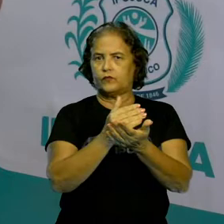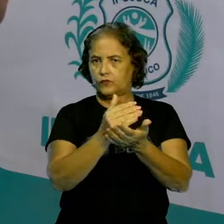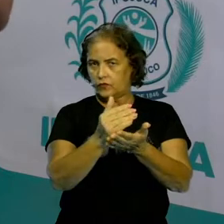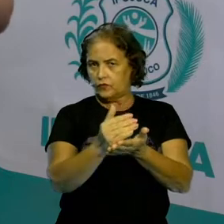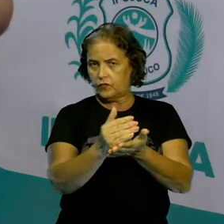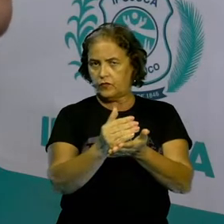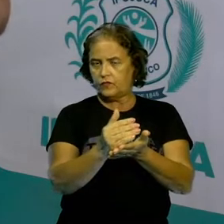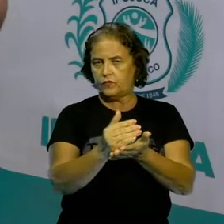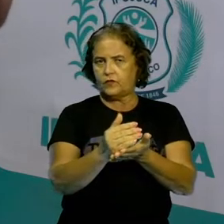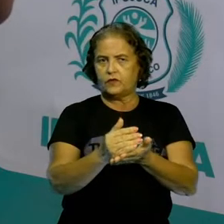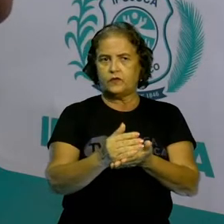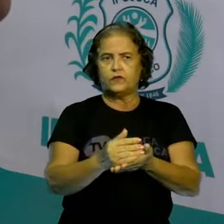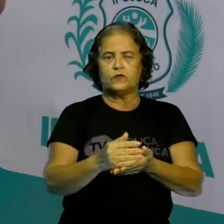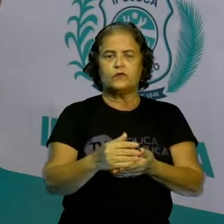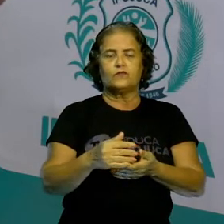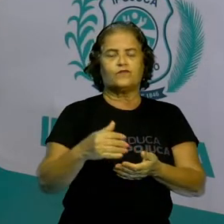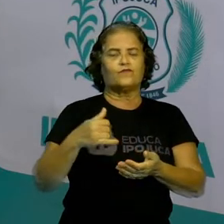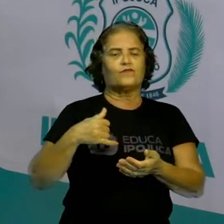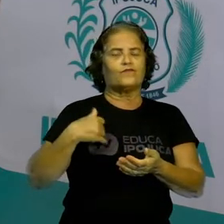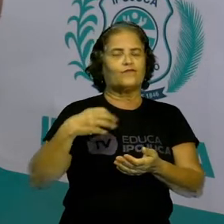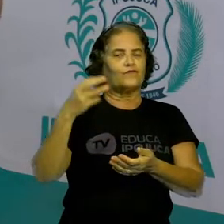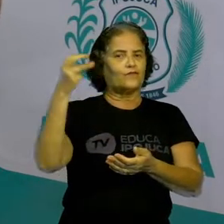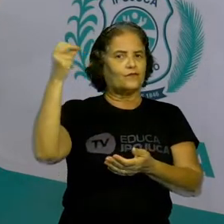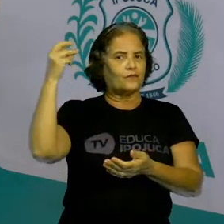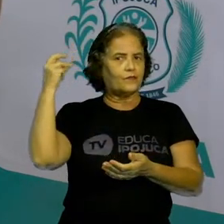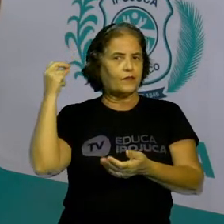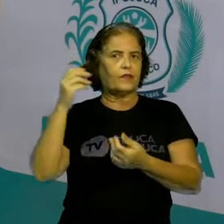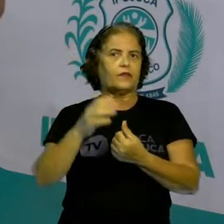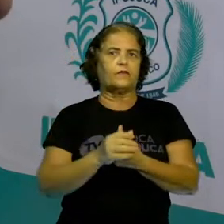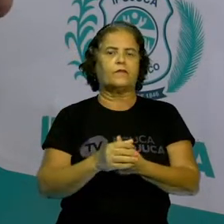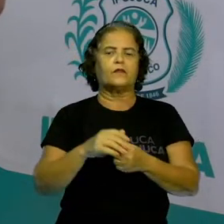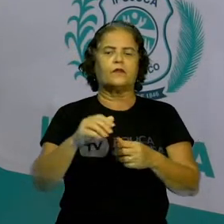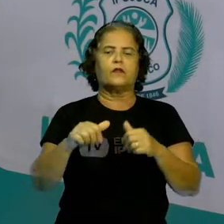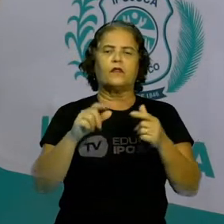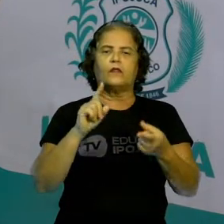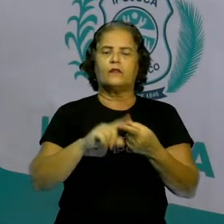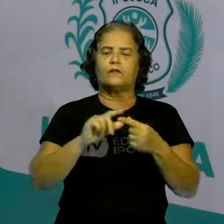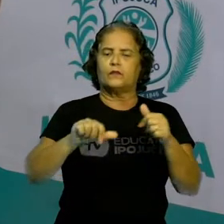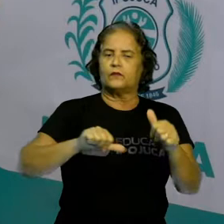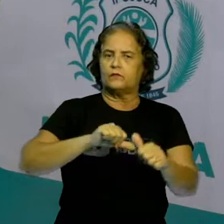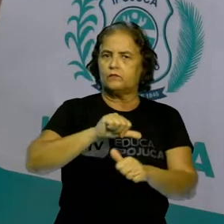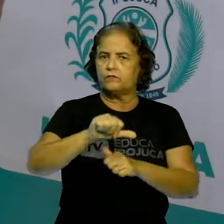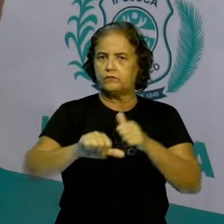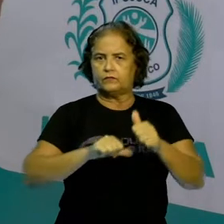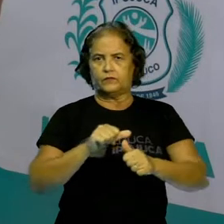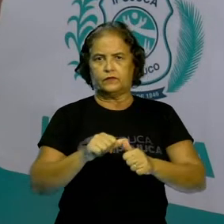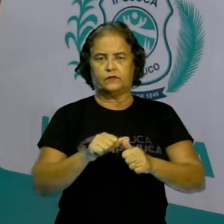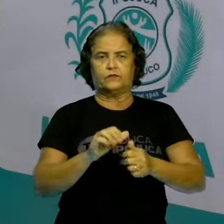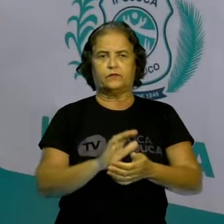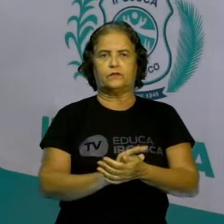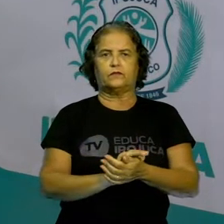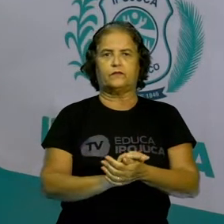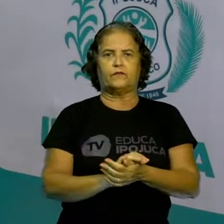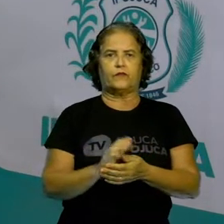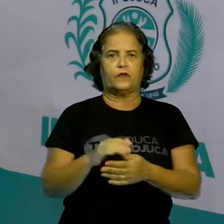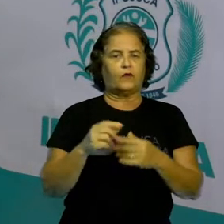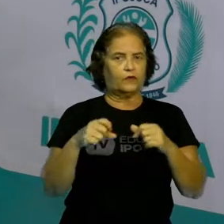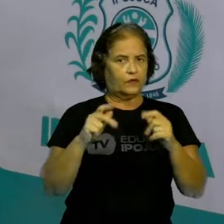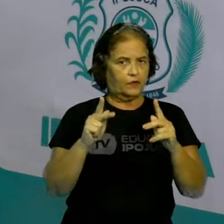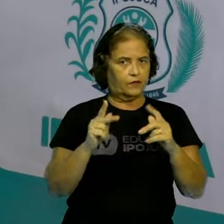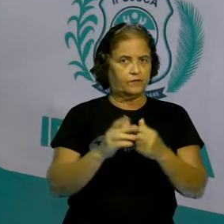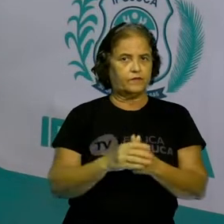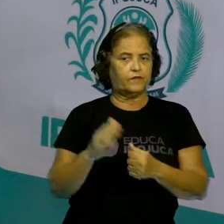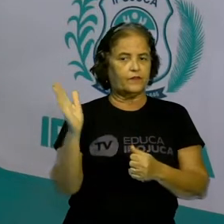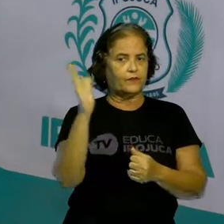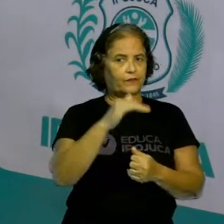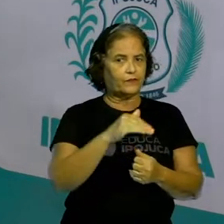idade contemporânea e também a promover mudanças ali na idade moderna. Ok, pessoal? Vamos lá então para a aula